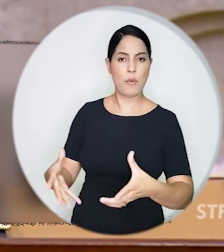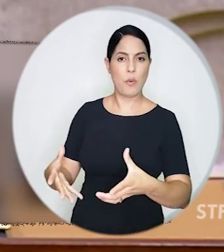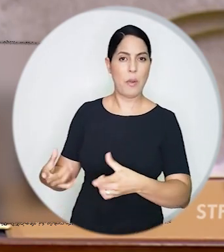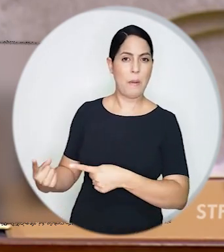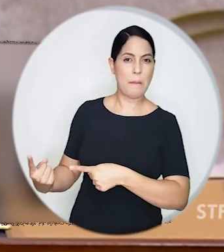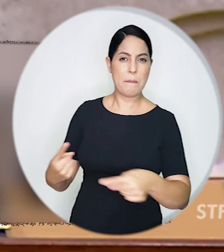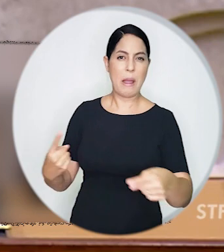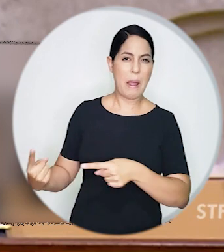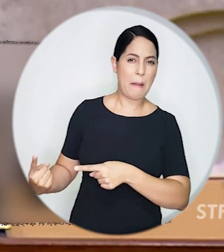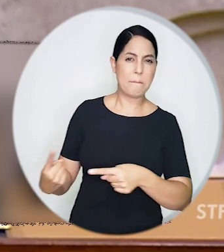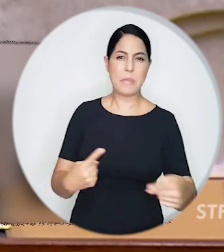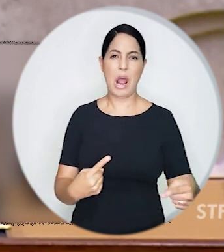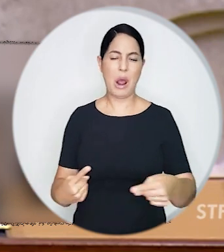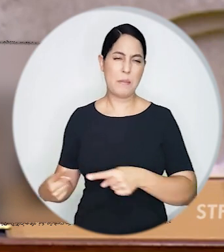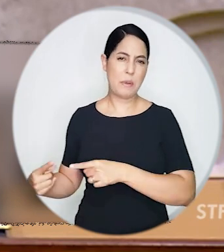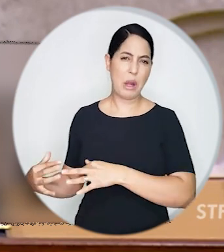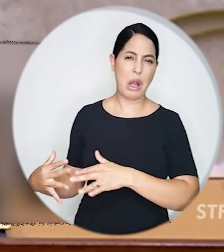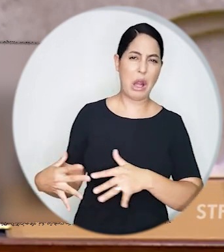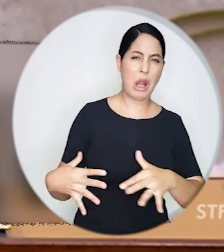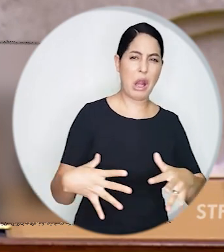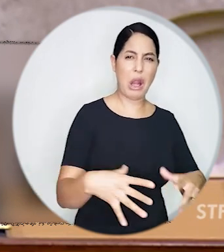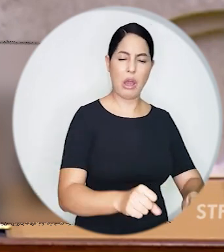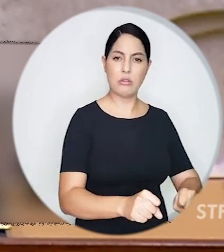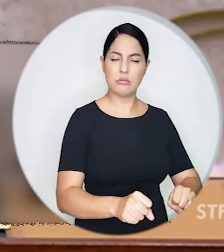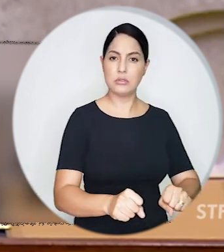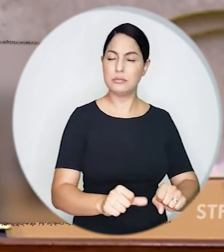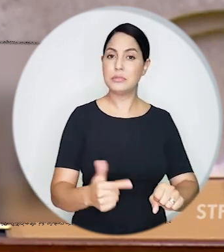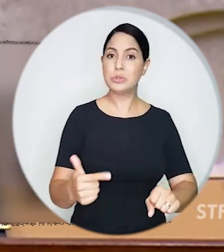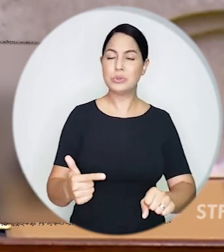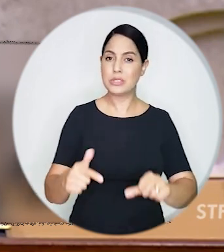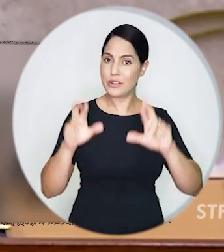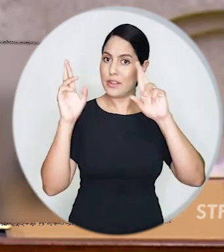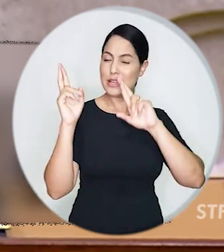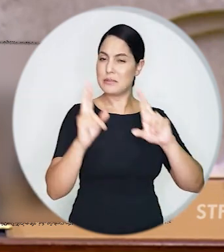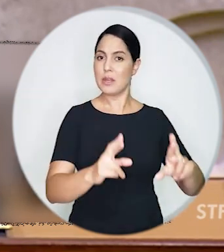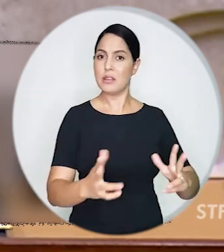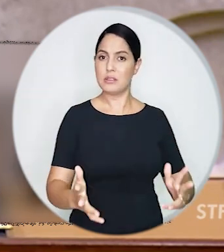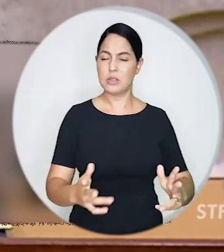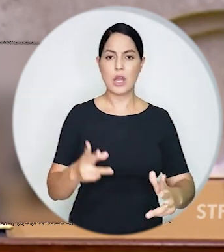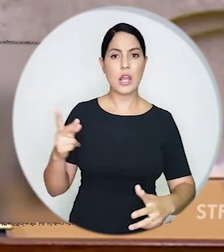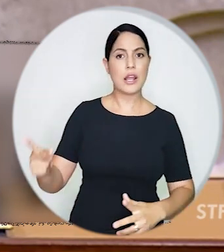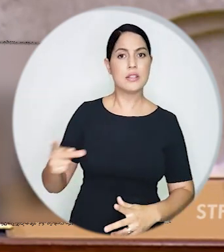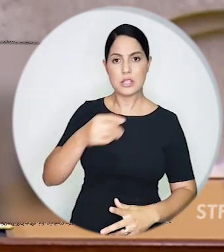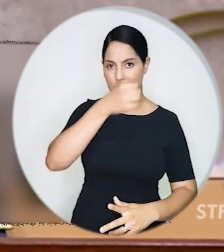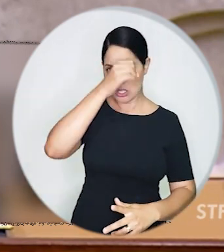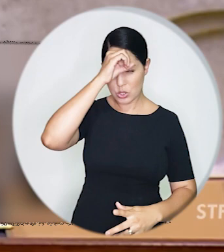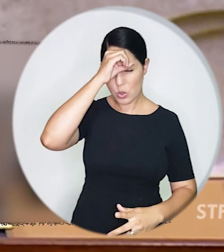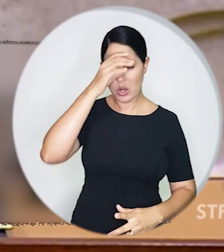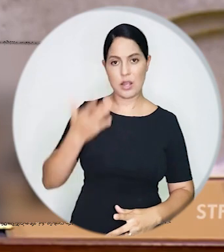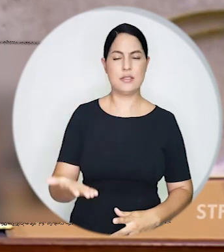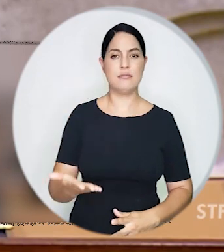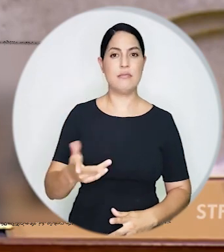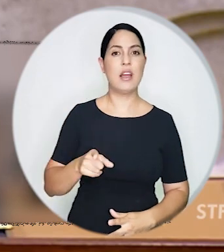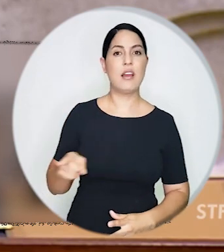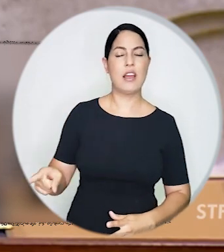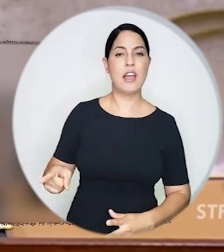total desapreço pela res pública e imbuídos da ousadia da